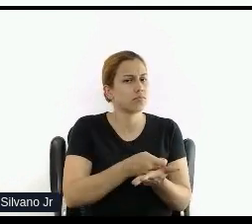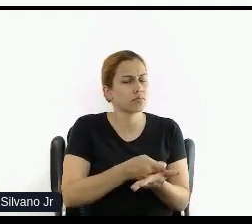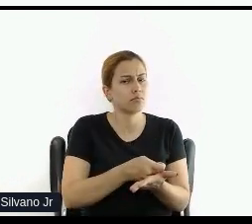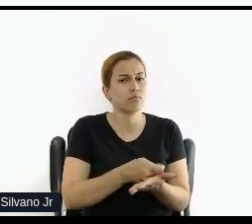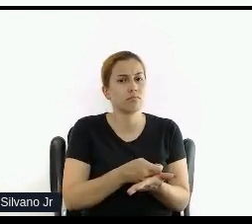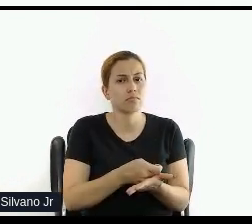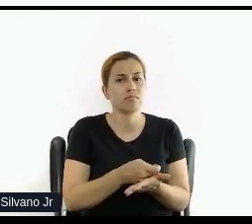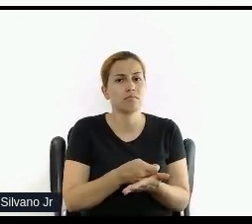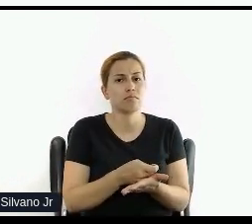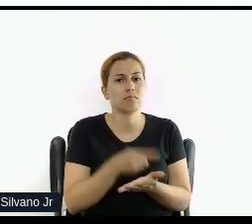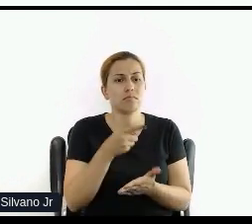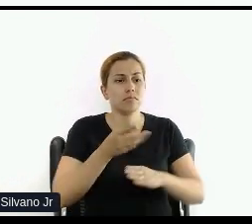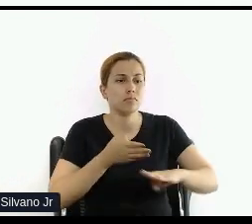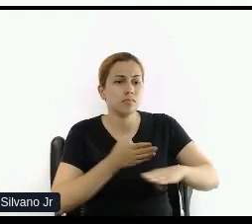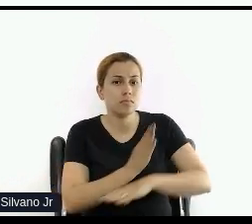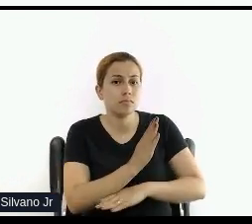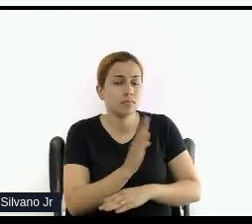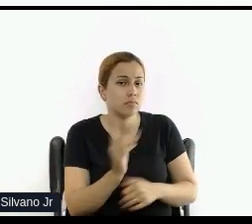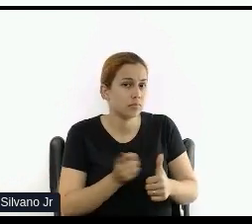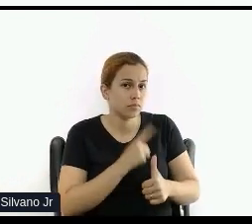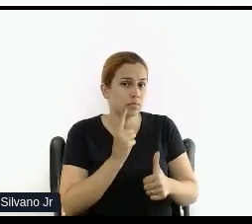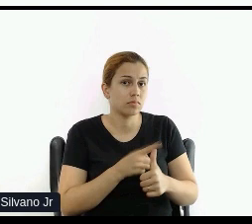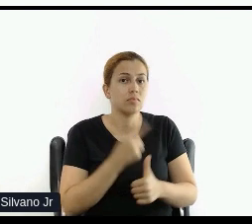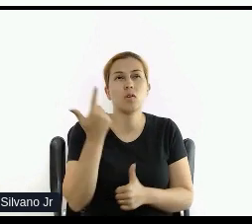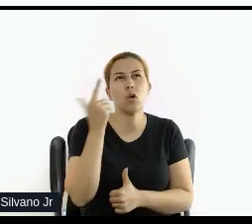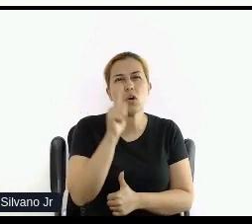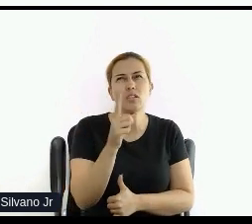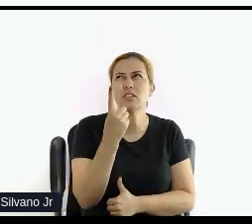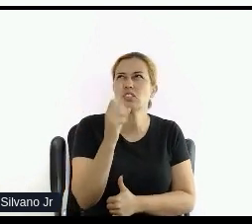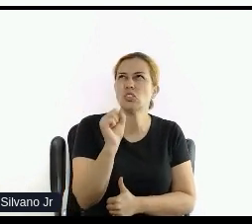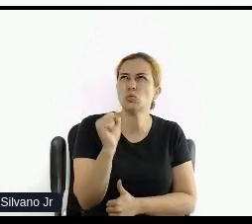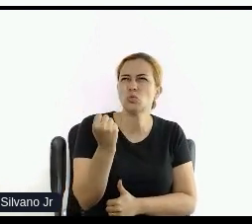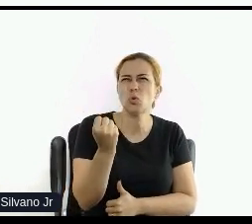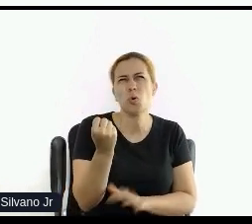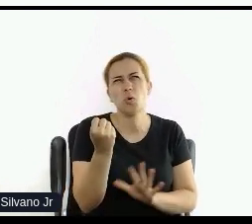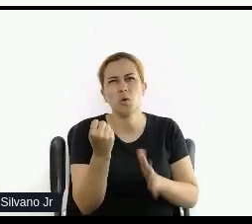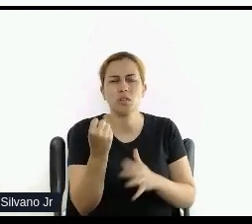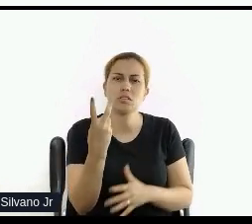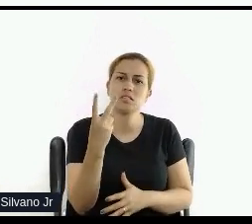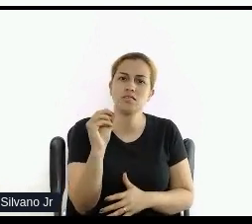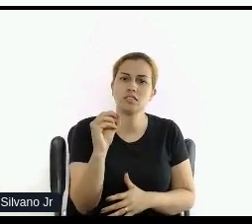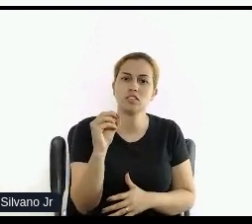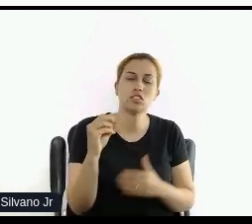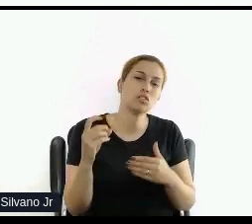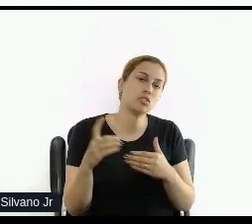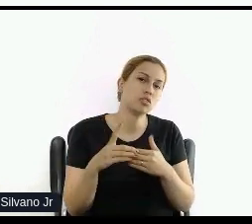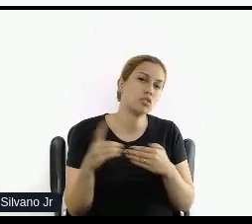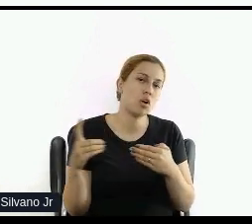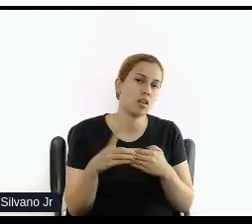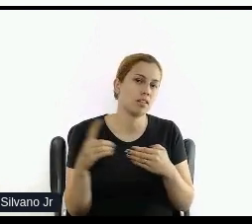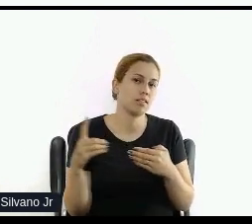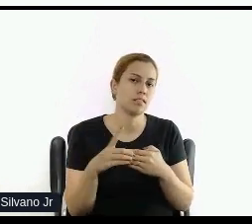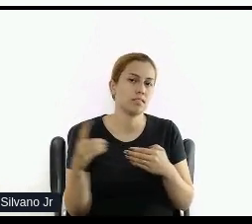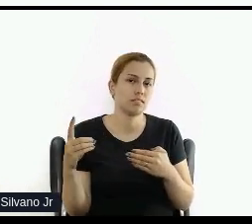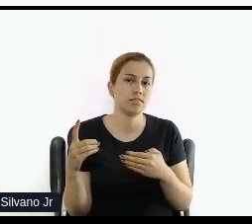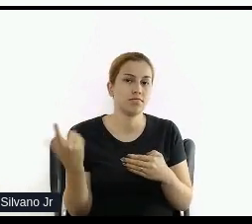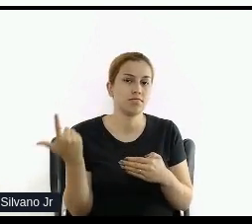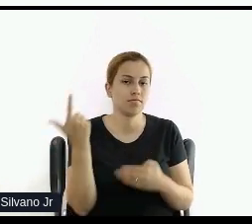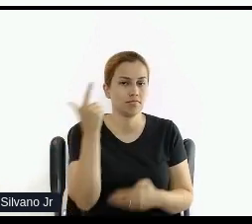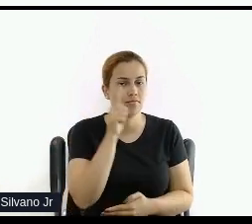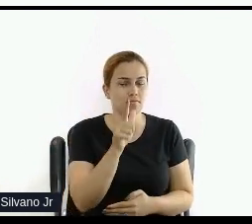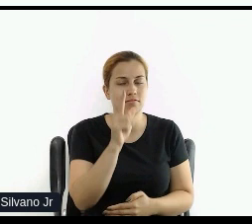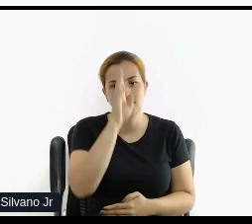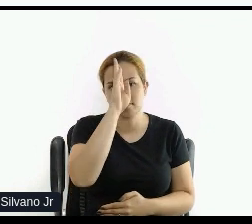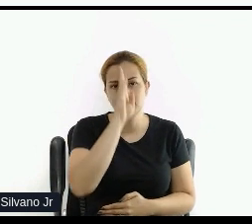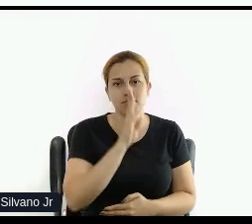fazendo um acesso primeiro, você ganha em torno de 18, 20 dólares ali, gratuitos para os primeiros